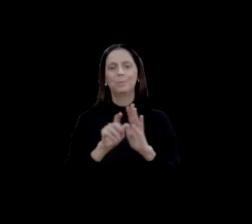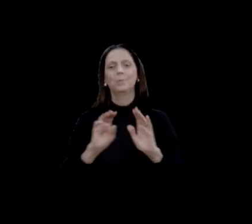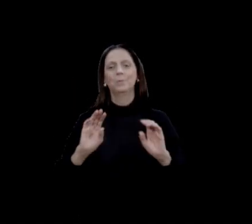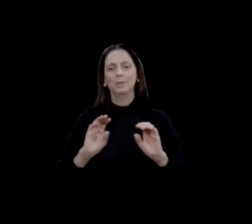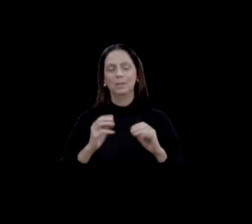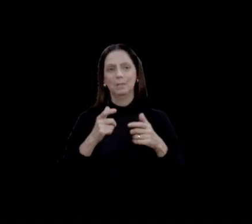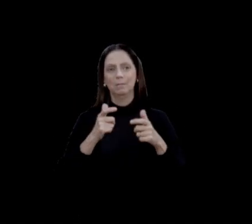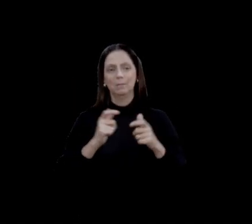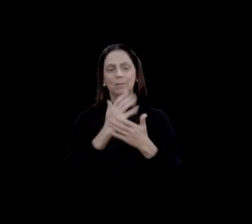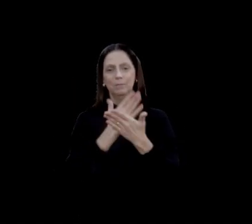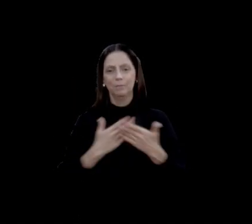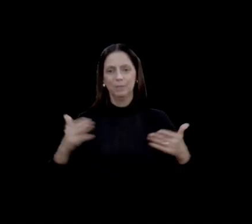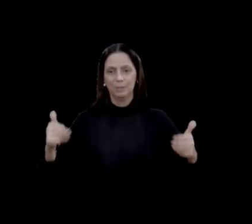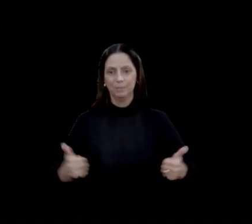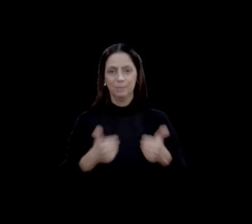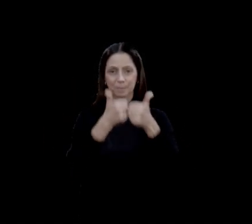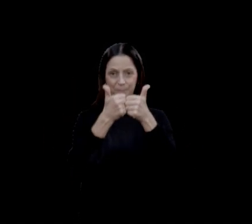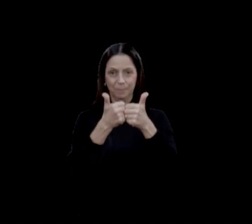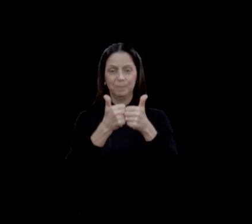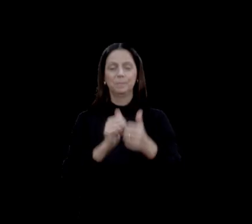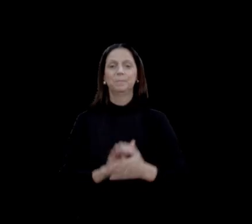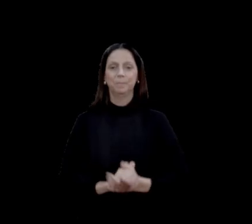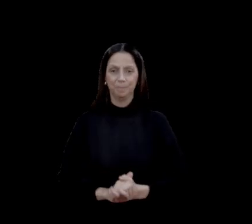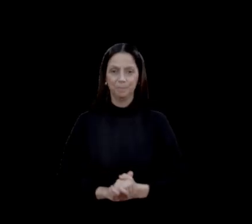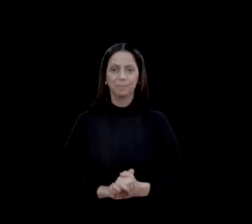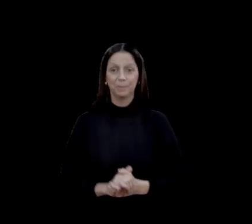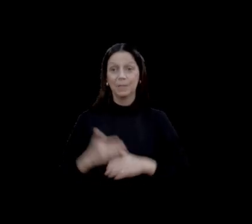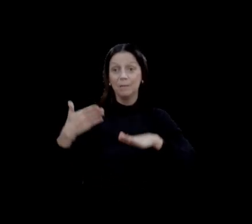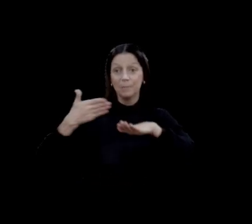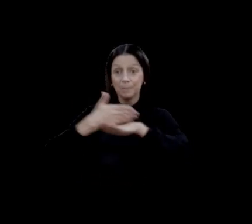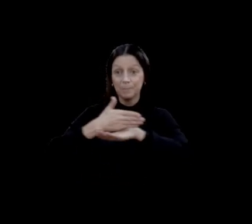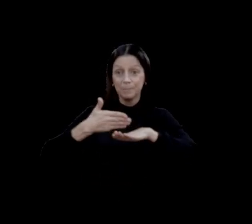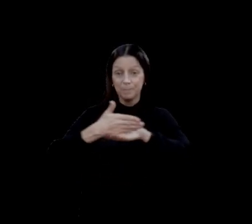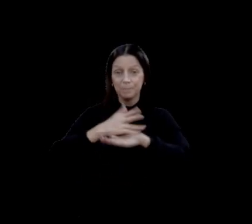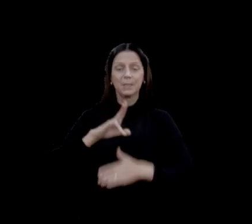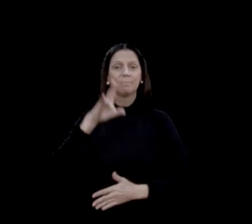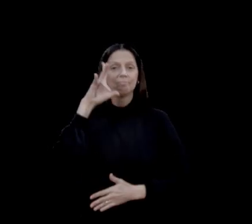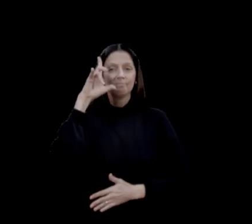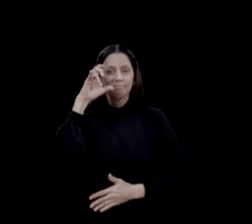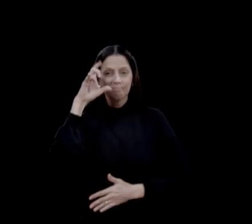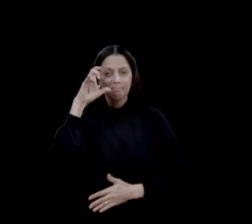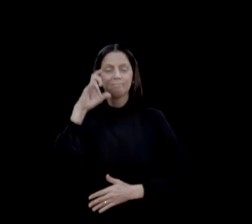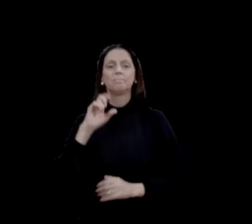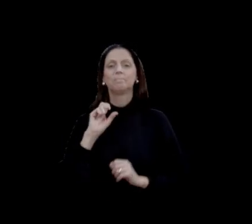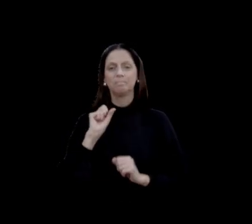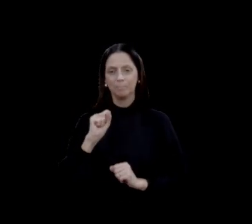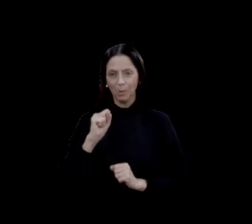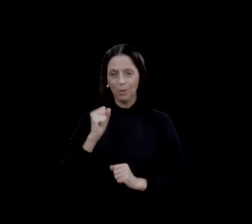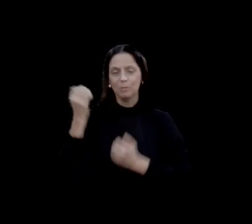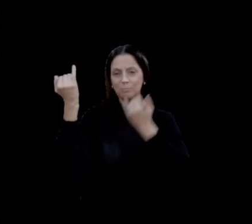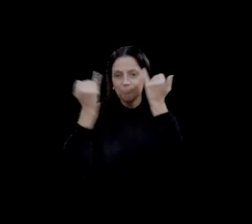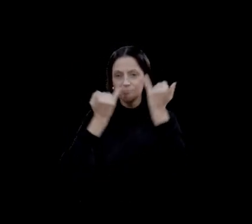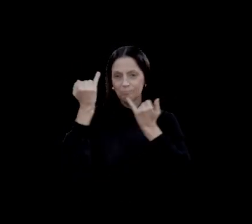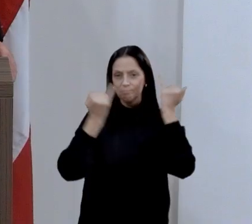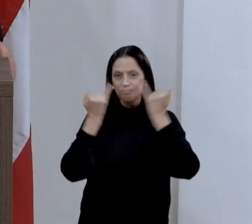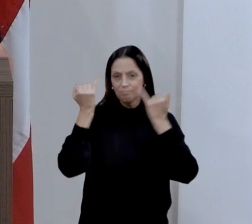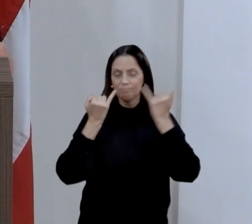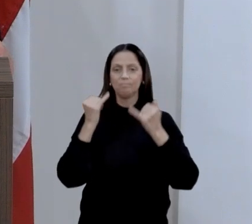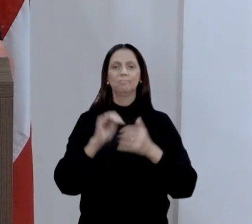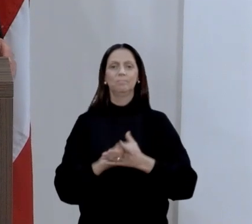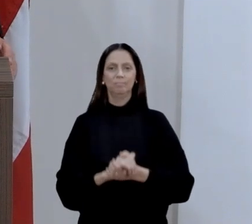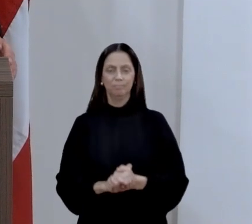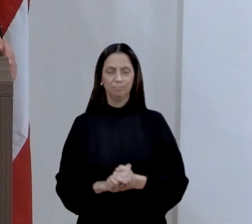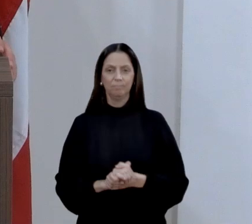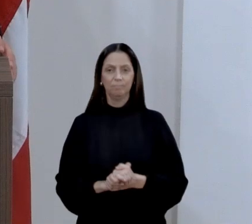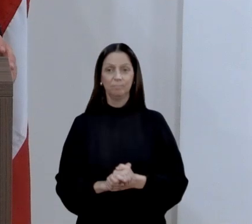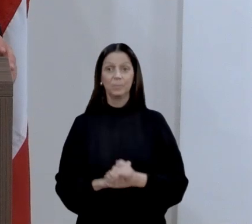convite, Festival Despertai. Você acessando o Instagram, você pode ali obter maiores informações